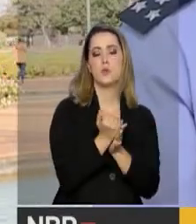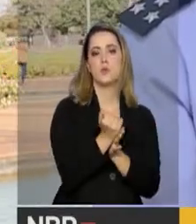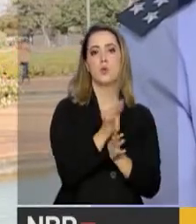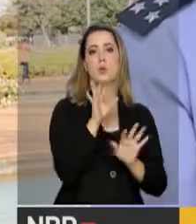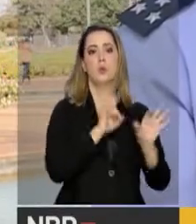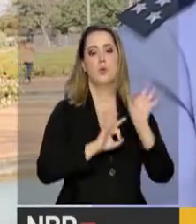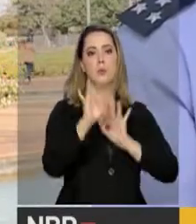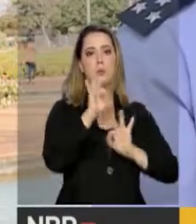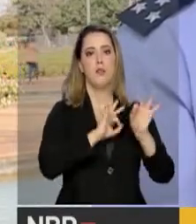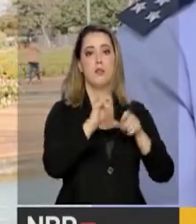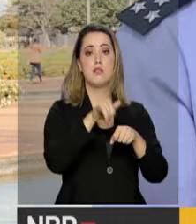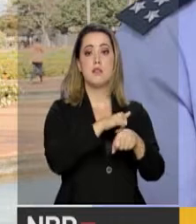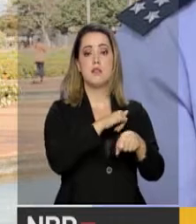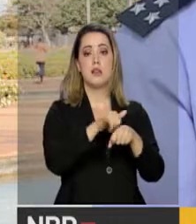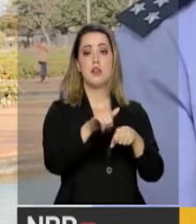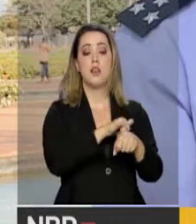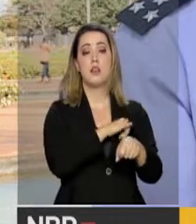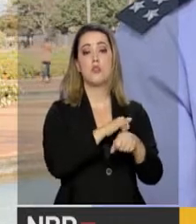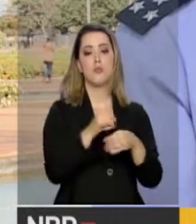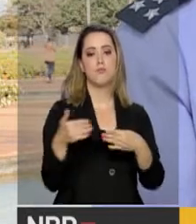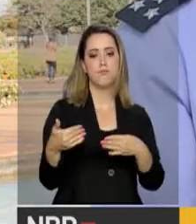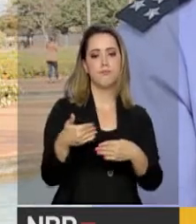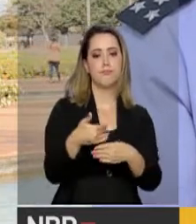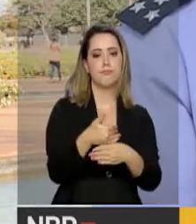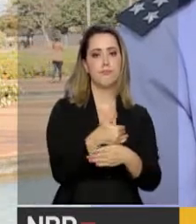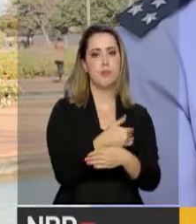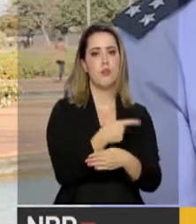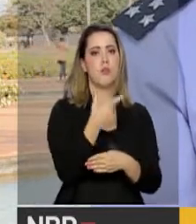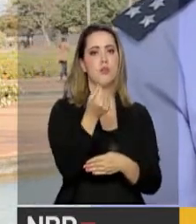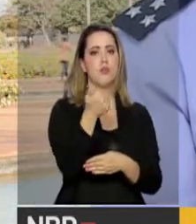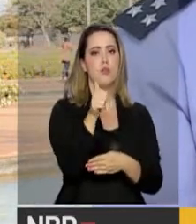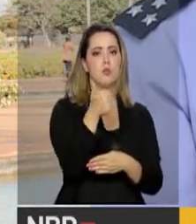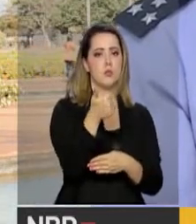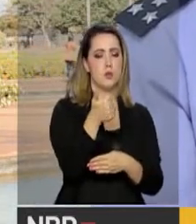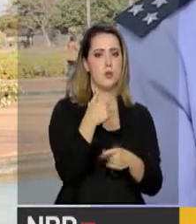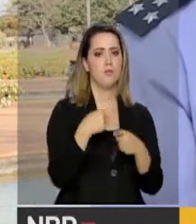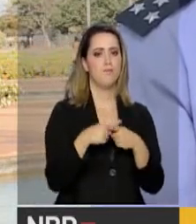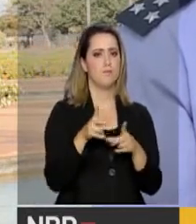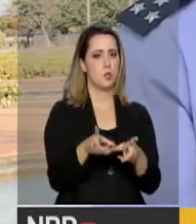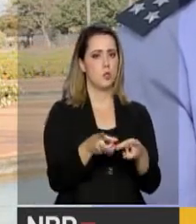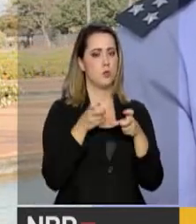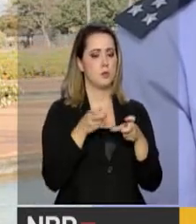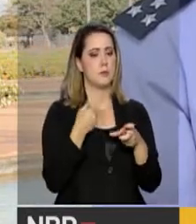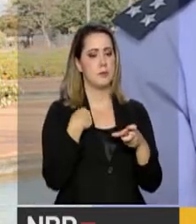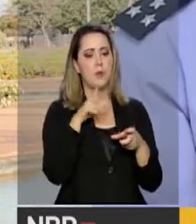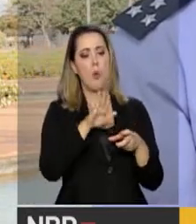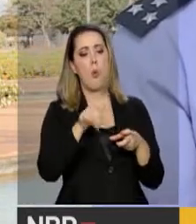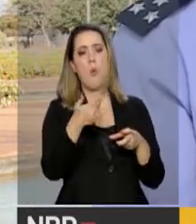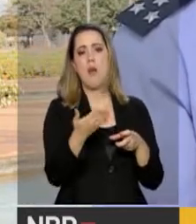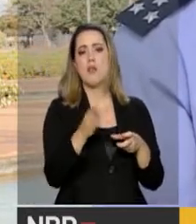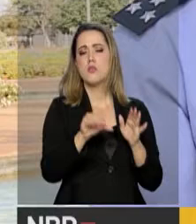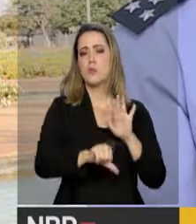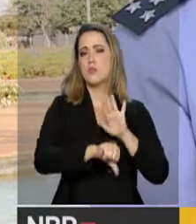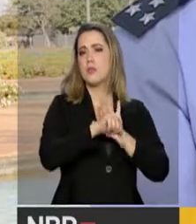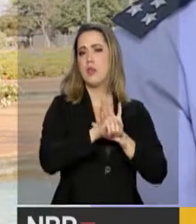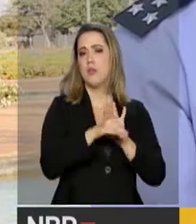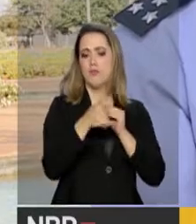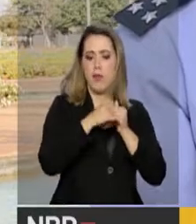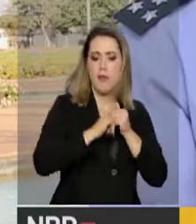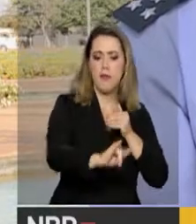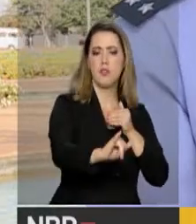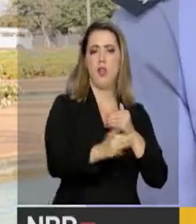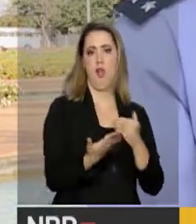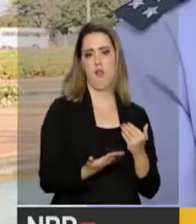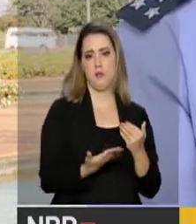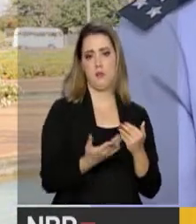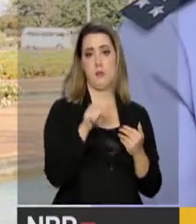Plano Estratégico de Fronteiras em 2011, com o objetivo realmente da gente reter os crimes transfronteiriços, inibir. Elas